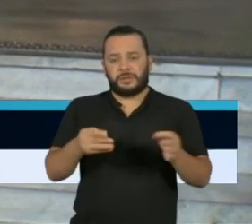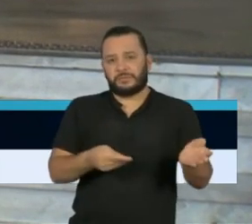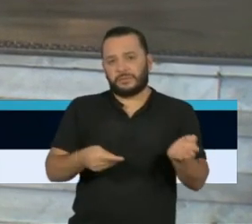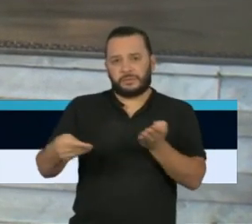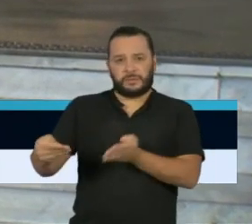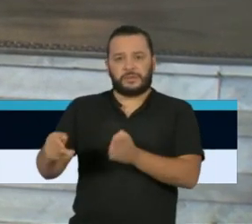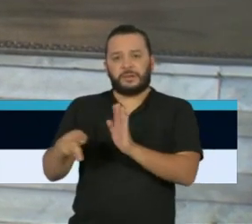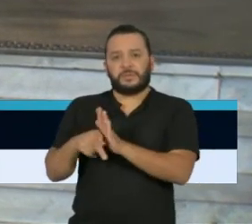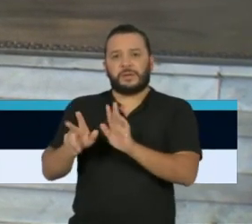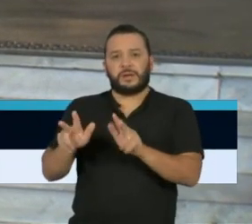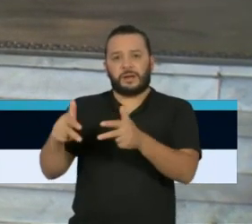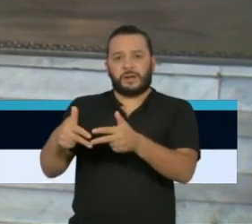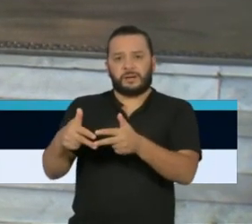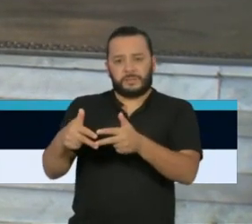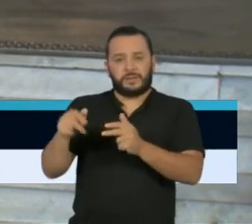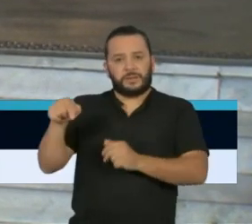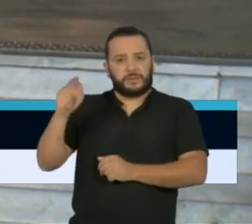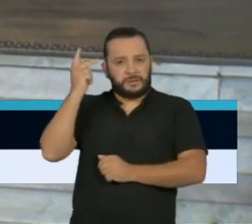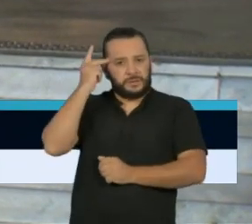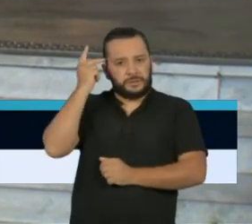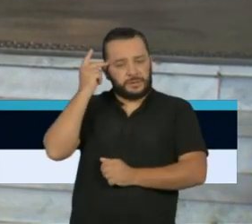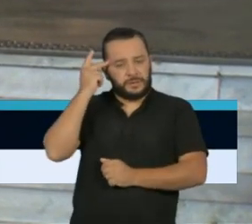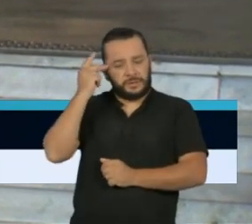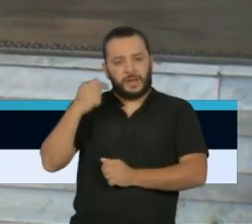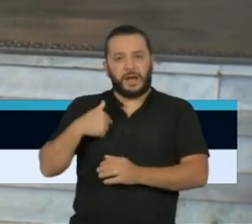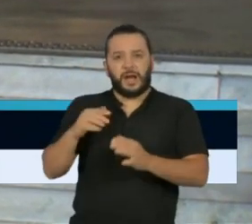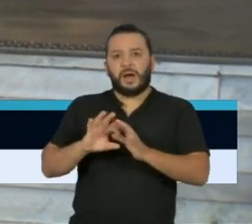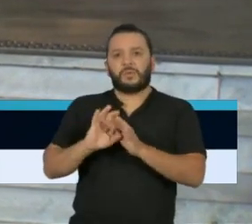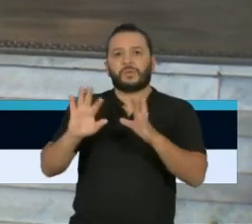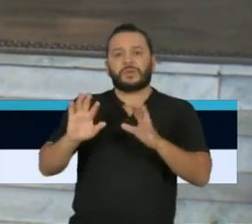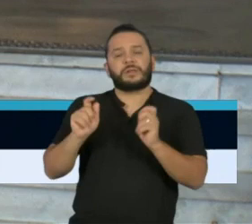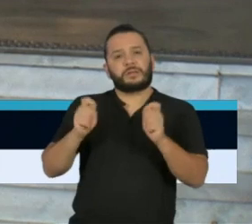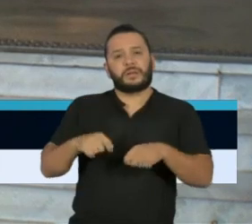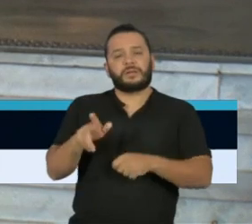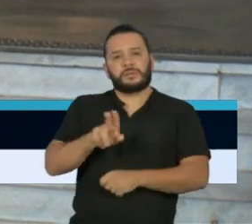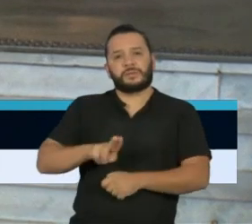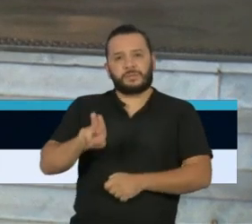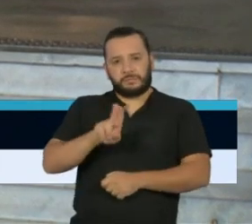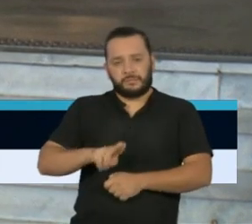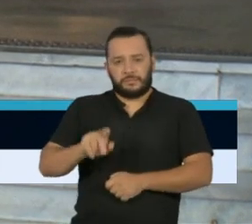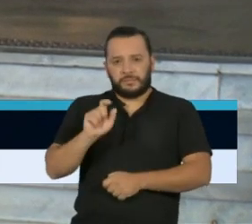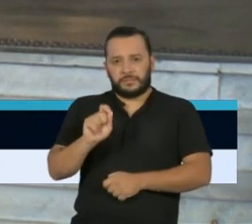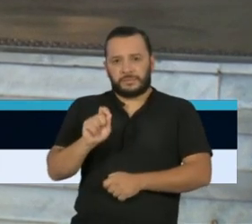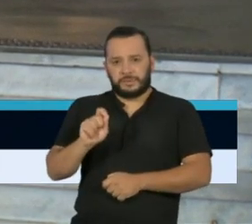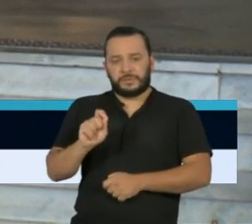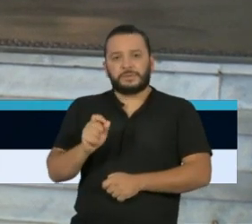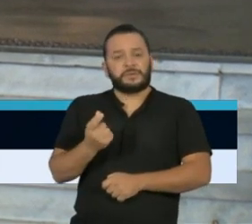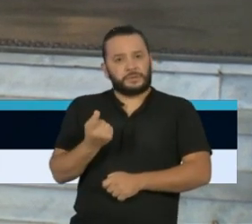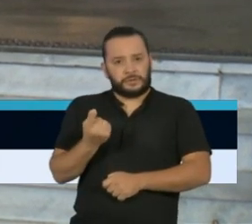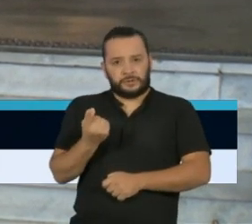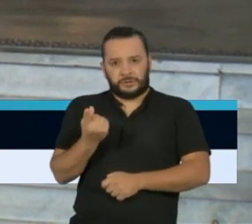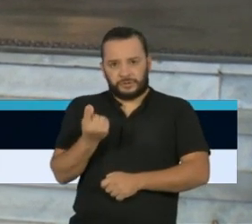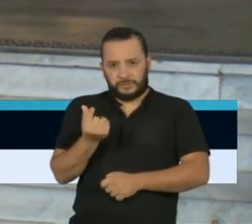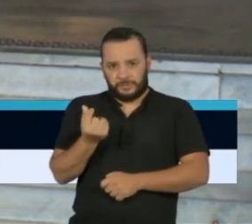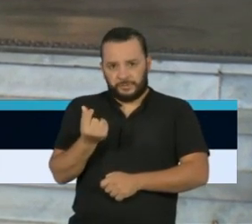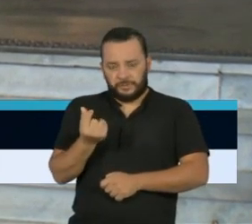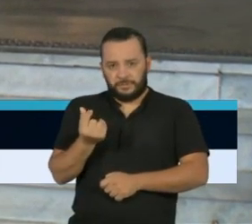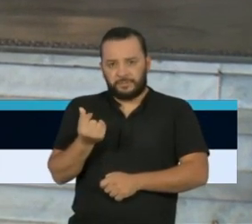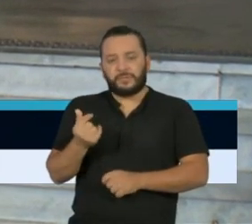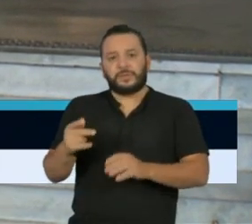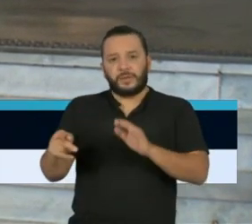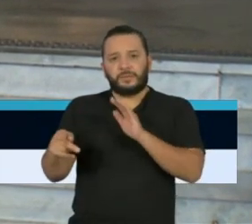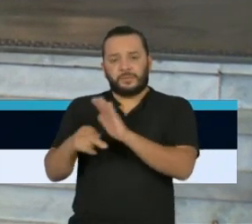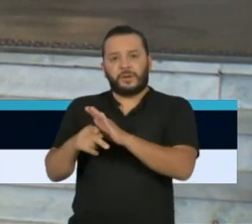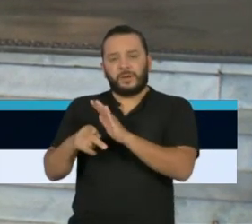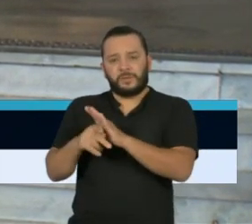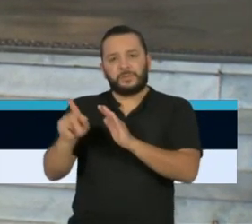Municipal de São Paulo, autorizando que a gente possa utilizar o recurso excedente da Operação Urbana